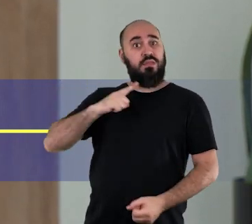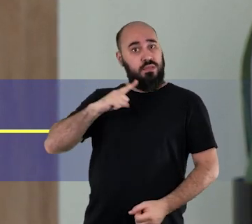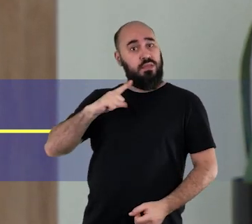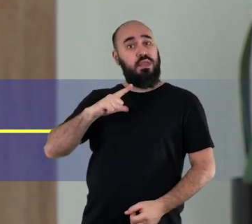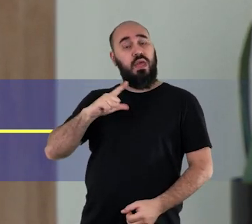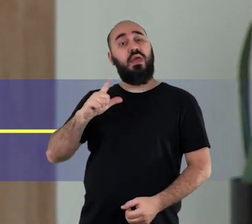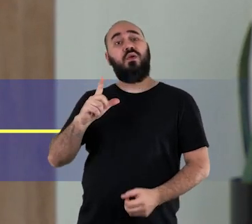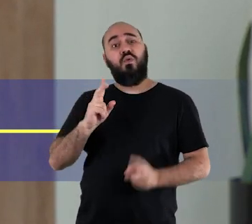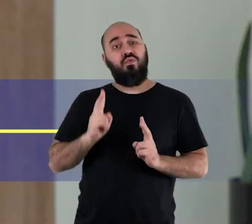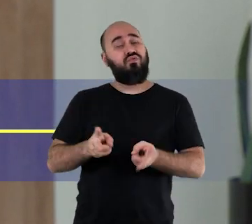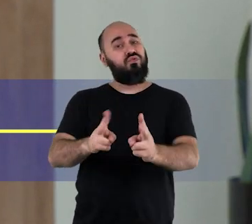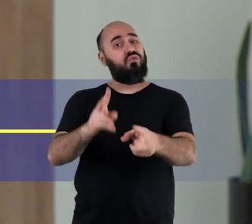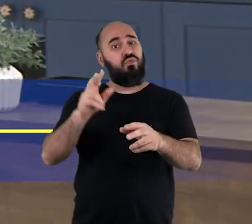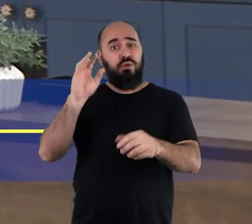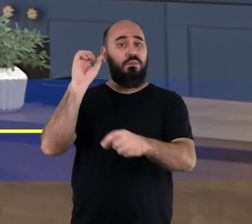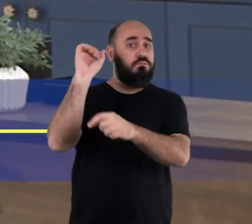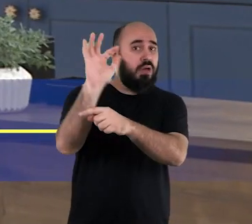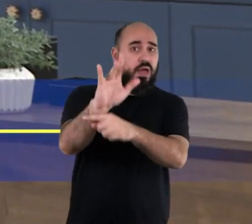através de você.